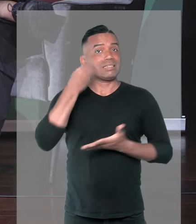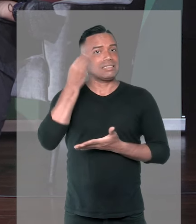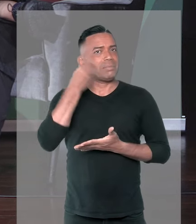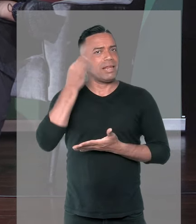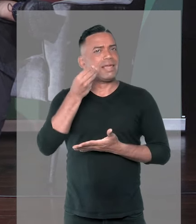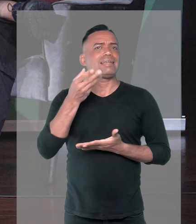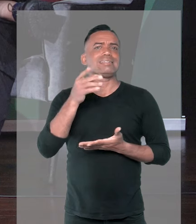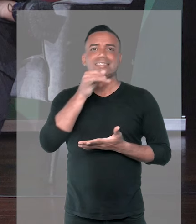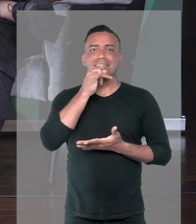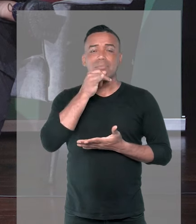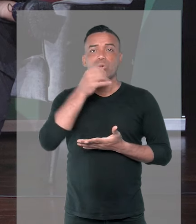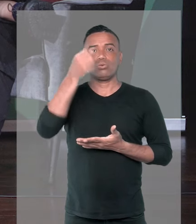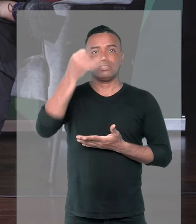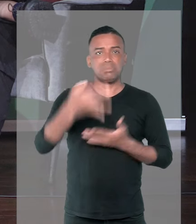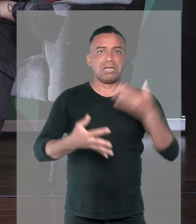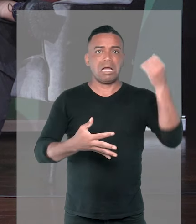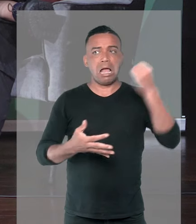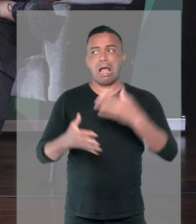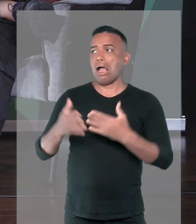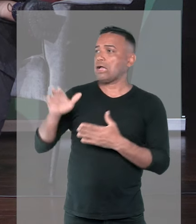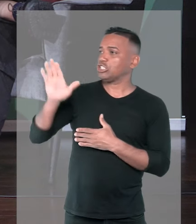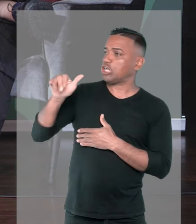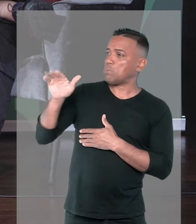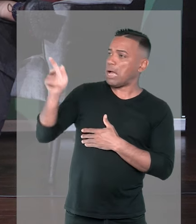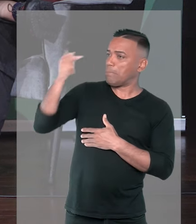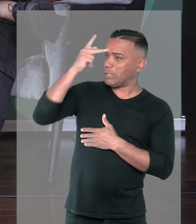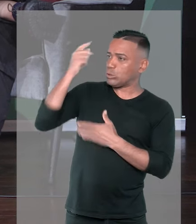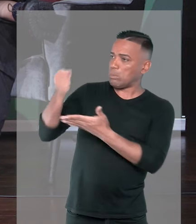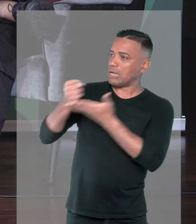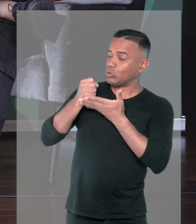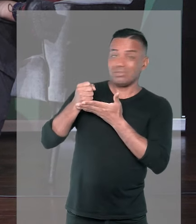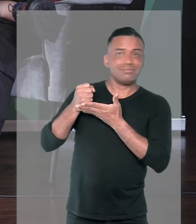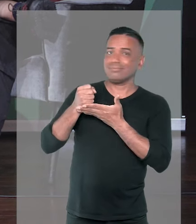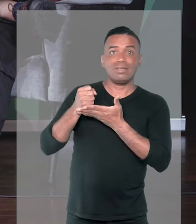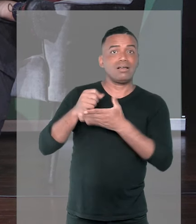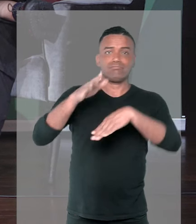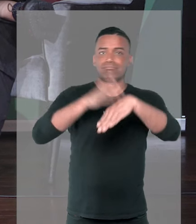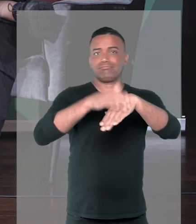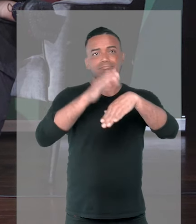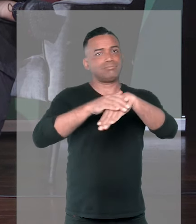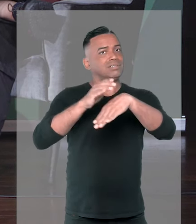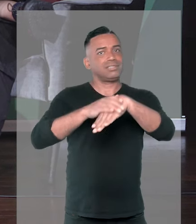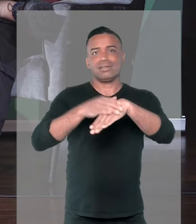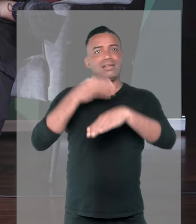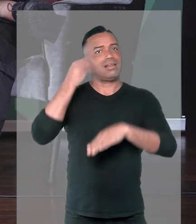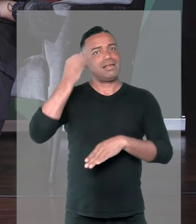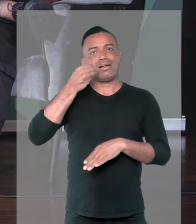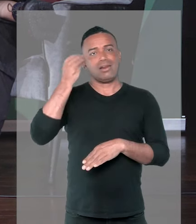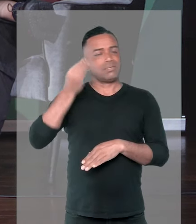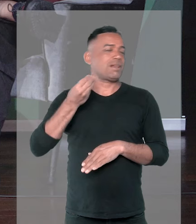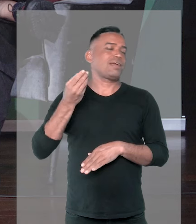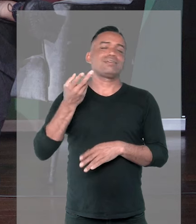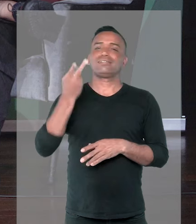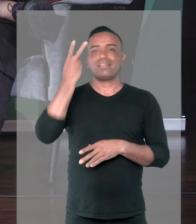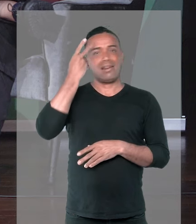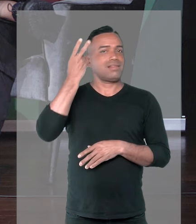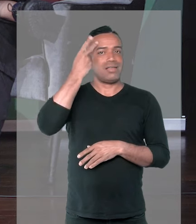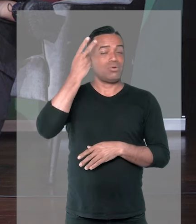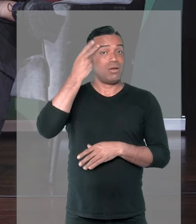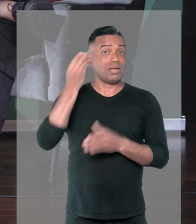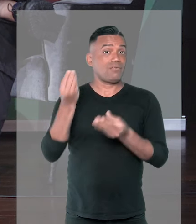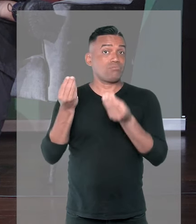você não tem que falar com ninguém para lhe ajudar a ter aquela experiência que ela acontece naturalmente Porque ela foi desenhada de